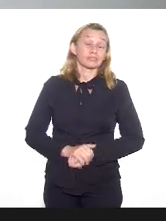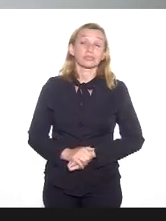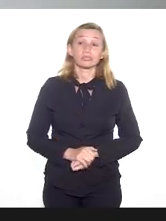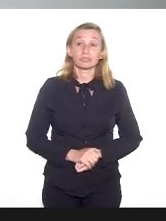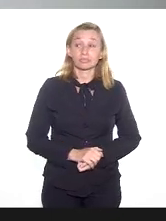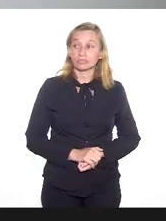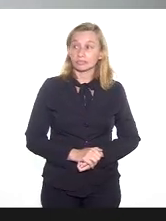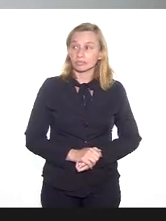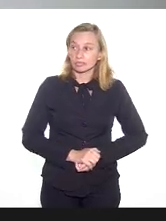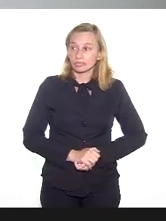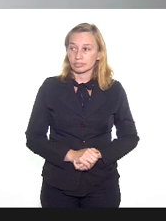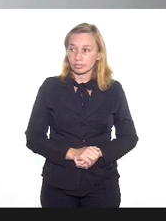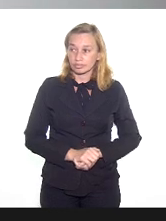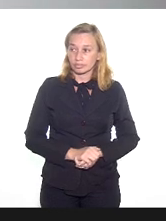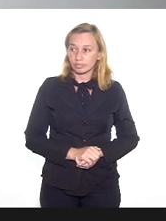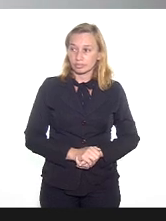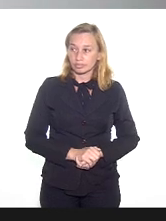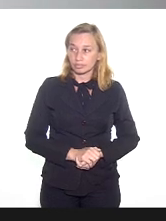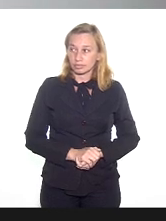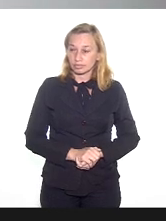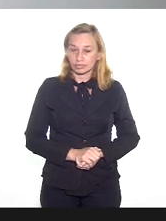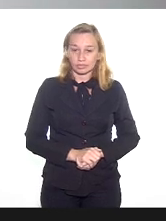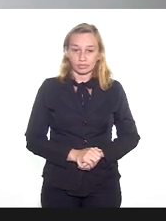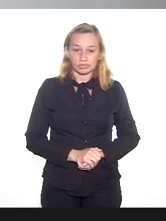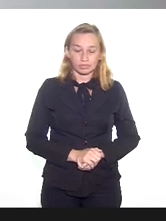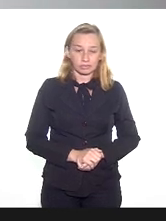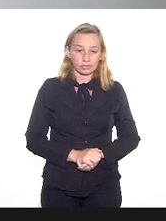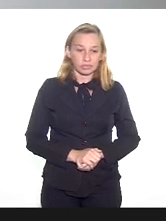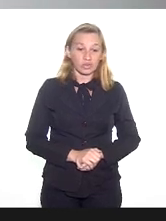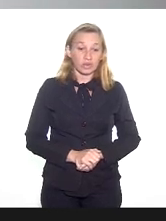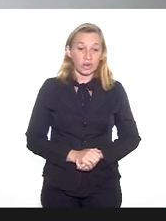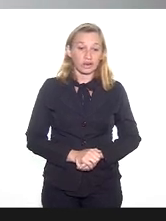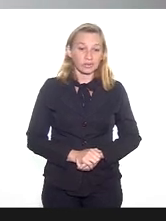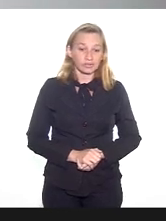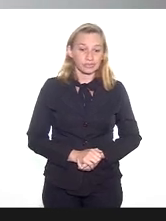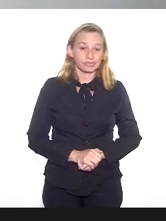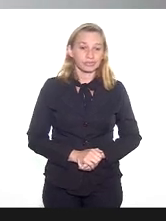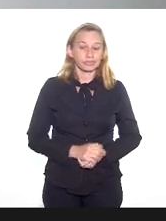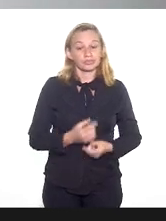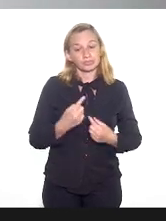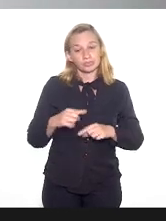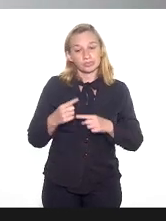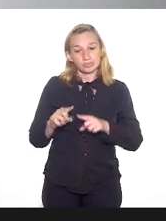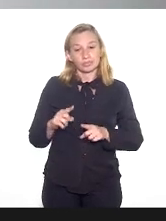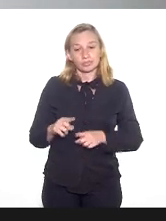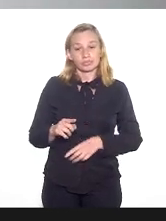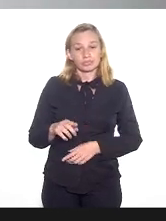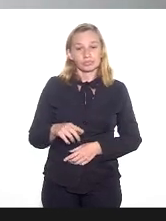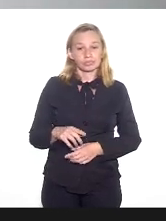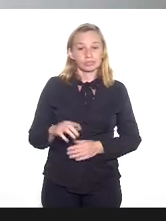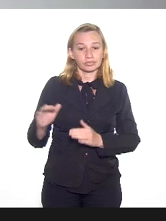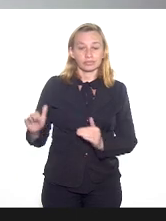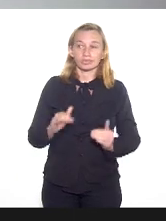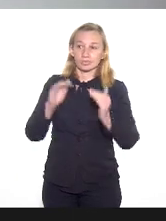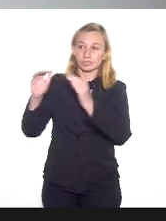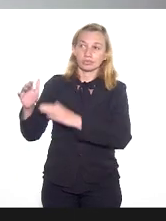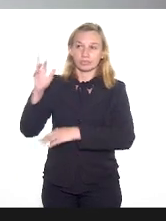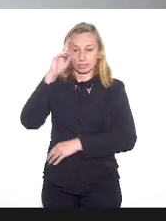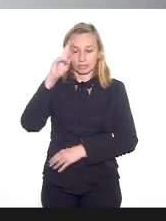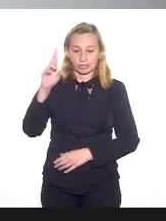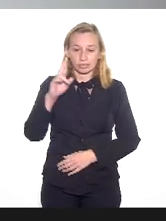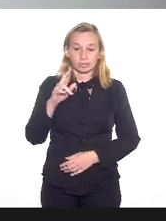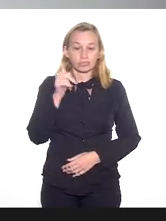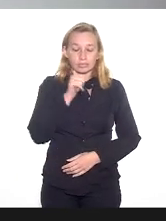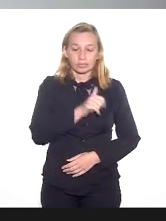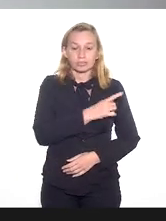a Procuradoria da Assembleia Legislativa, inclusive recentemente provocada por Vossa Excelência, mostrou, né,